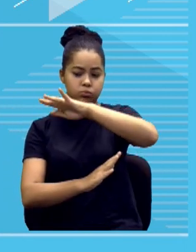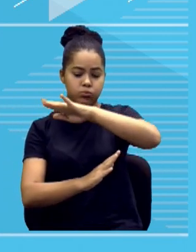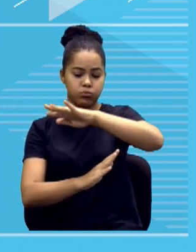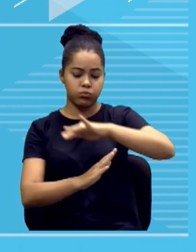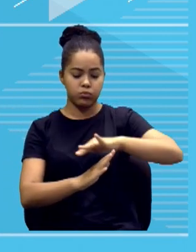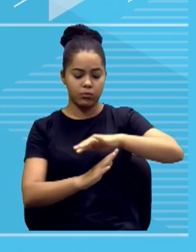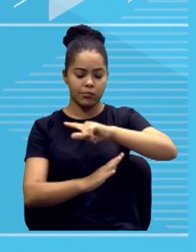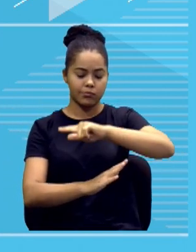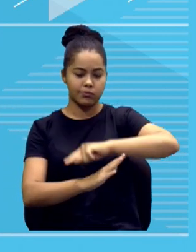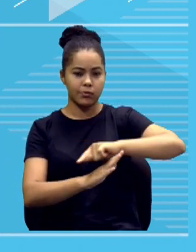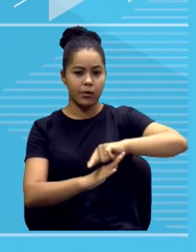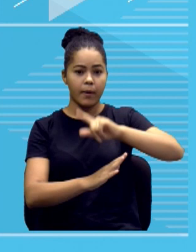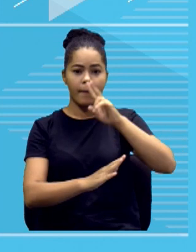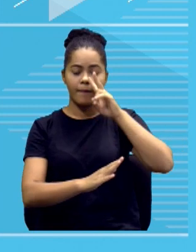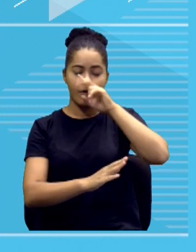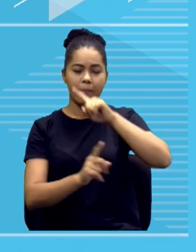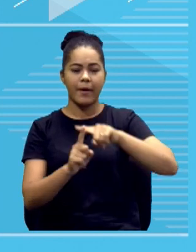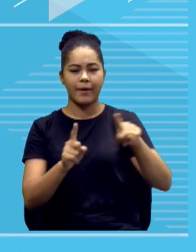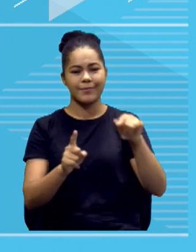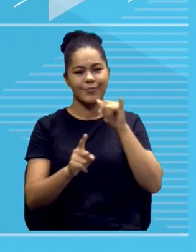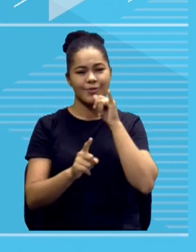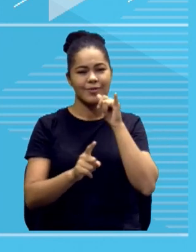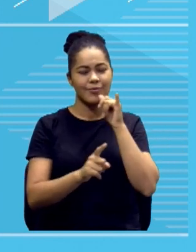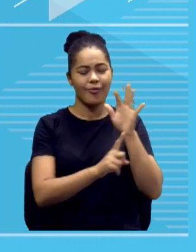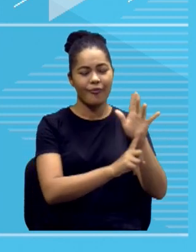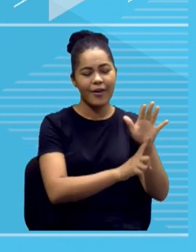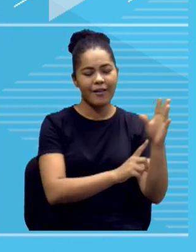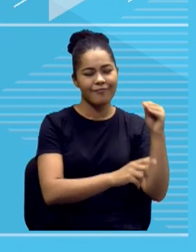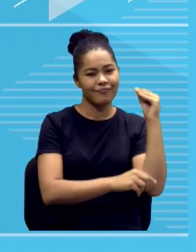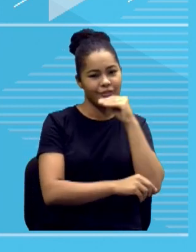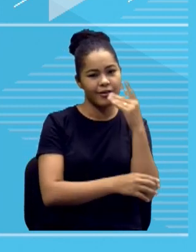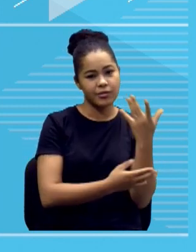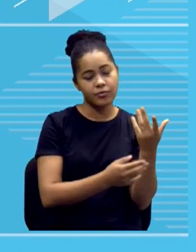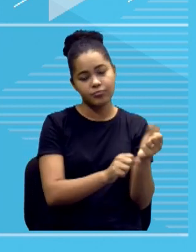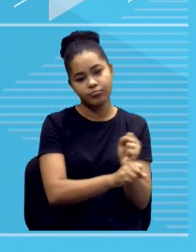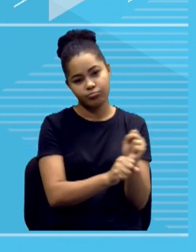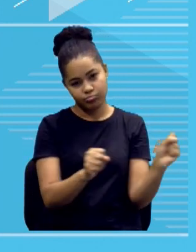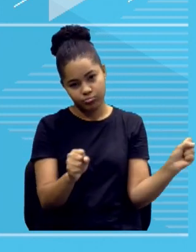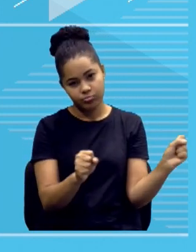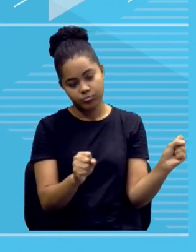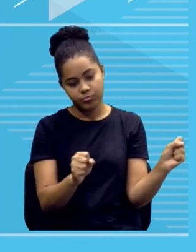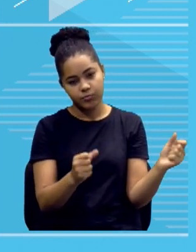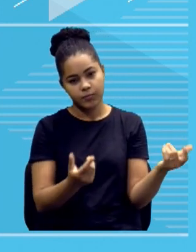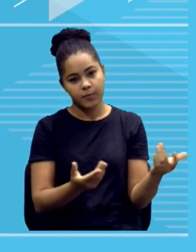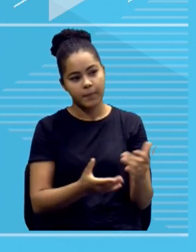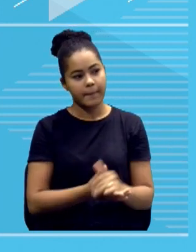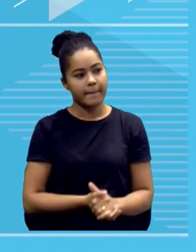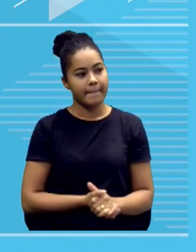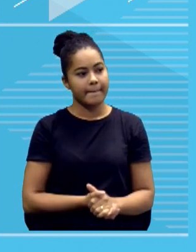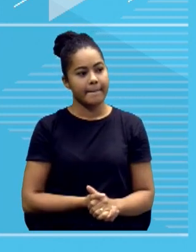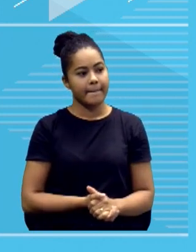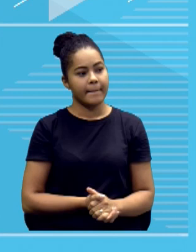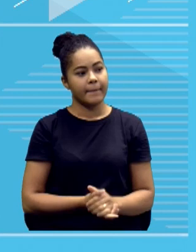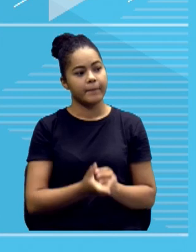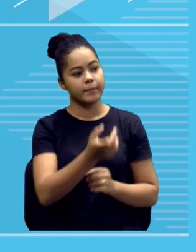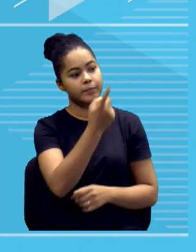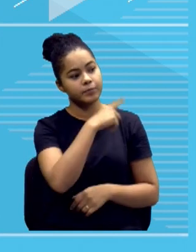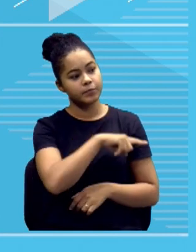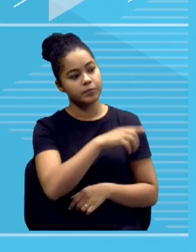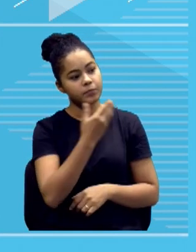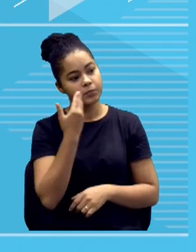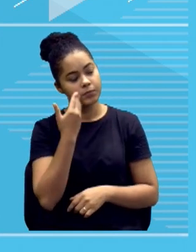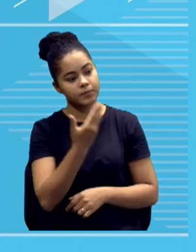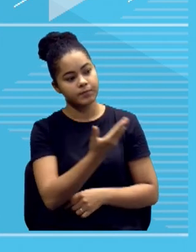solar funcionar, mas uma vela, uma lâmpada acesa não faz, tá bom? E a força eletromotriz aí? Corresponde